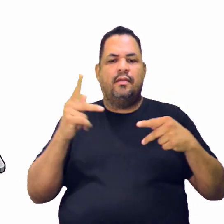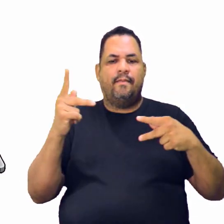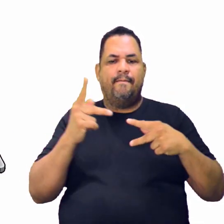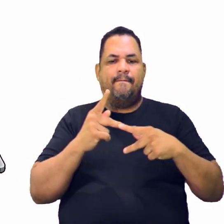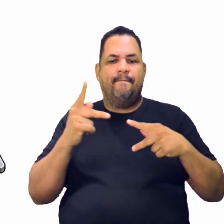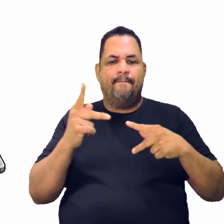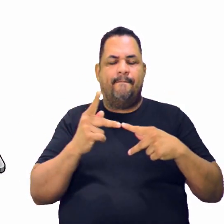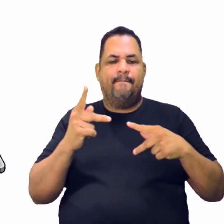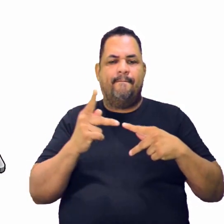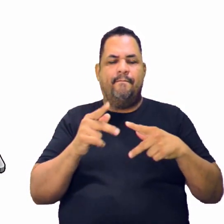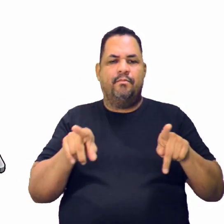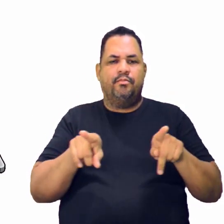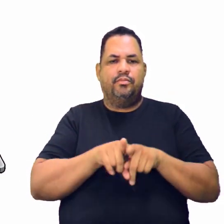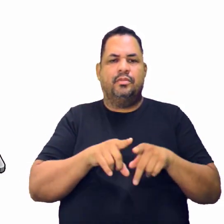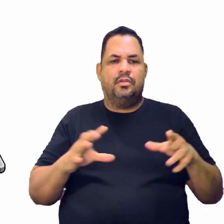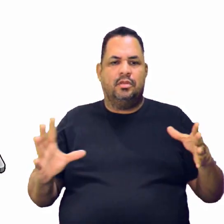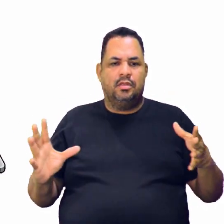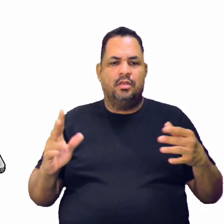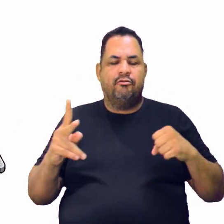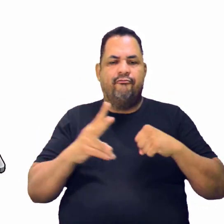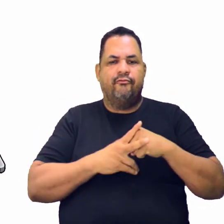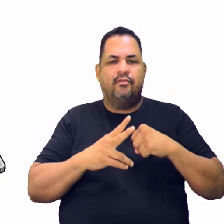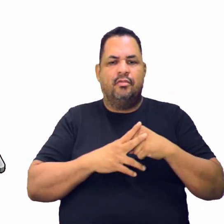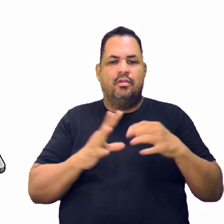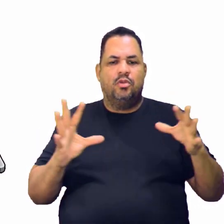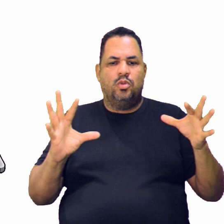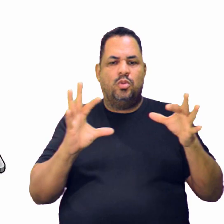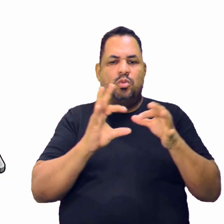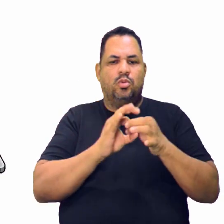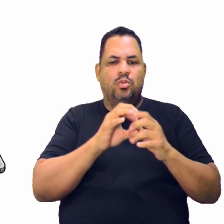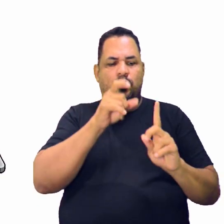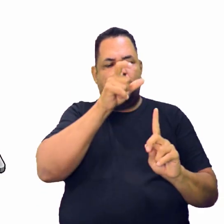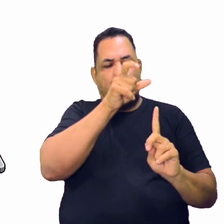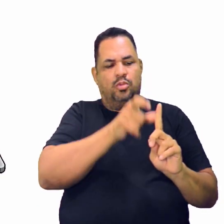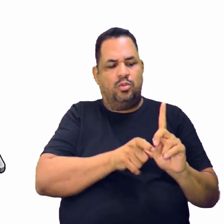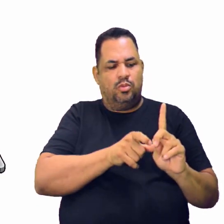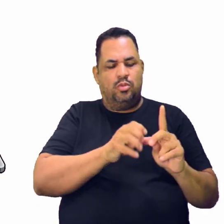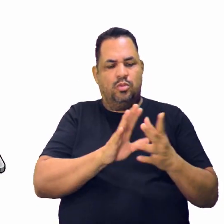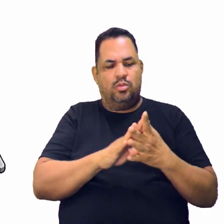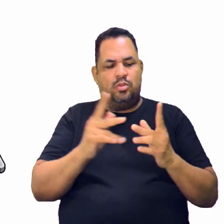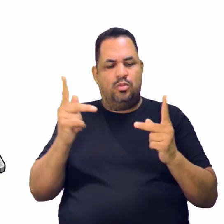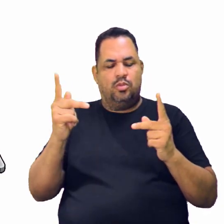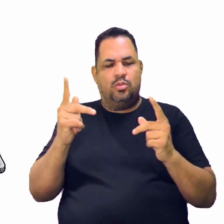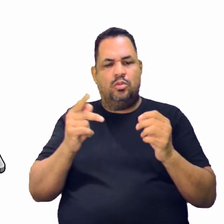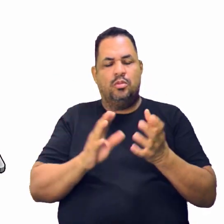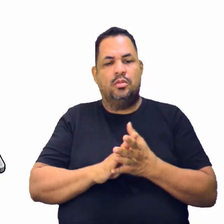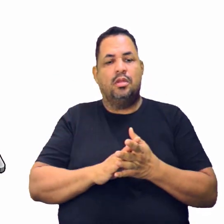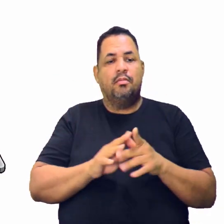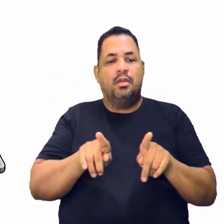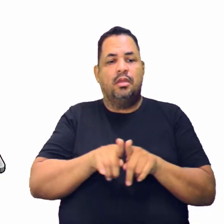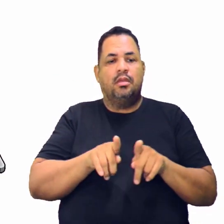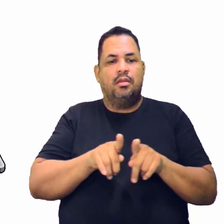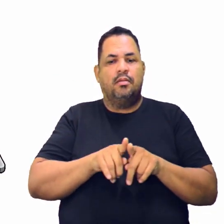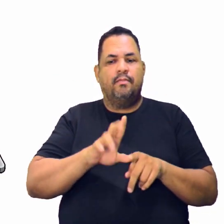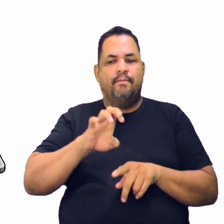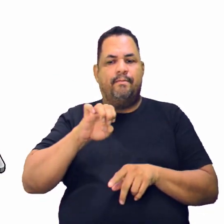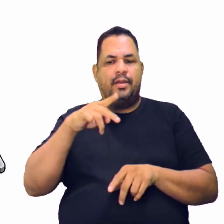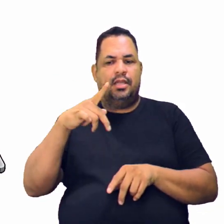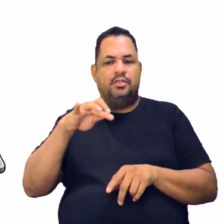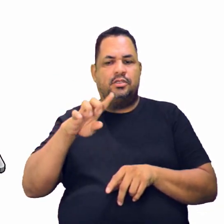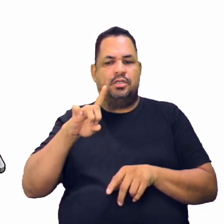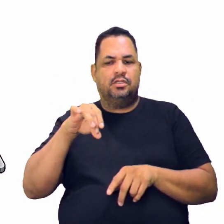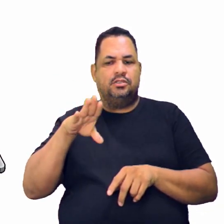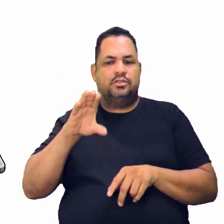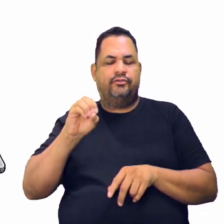os verbo de ligação, aquele que liga o sujeito ao seu predicativo, tá certo? Então, se